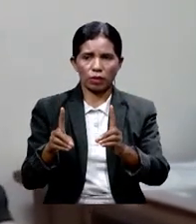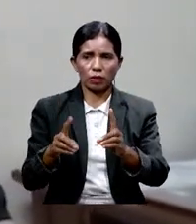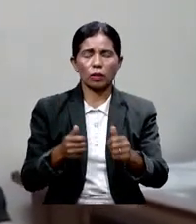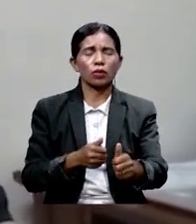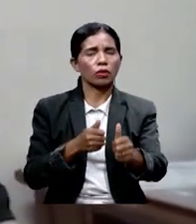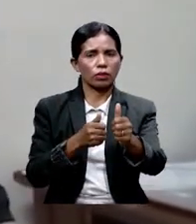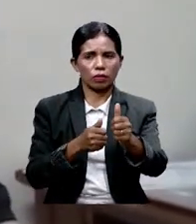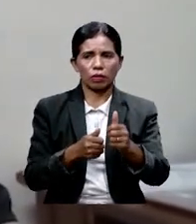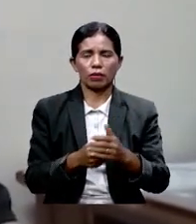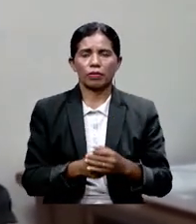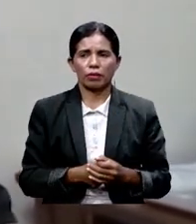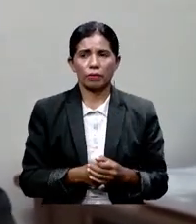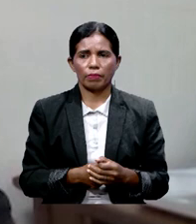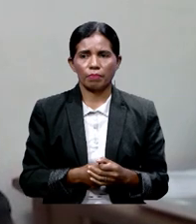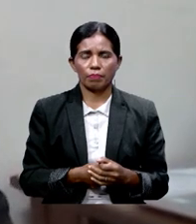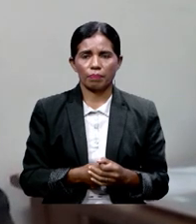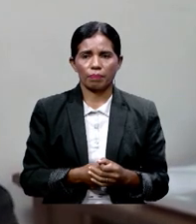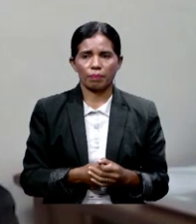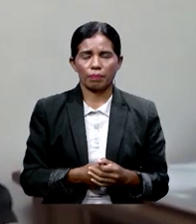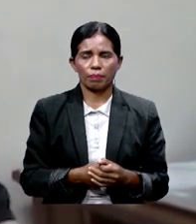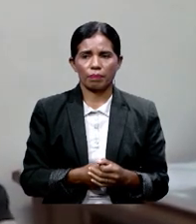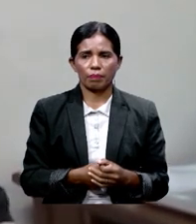ba ba ba ba ba ba ba ba